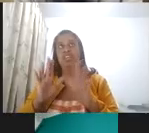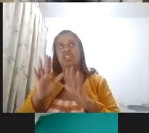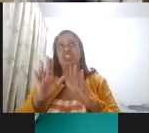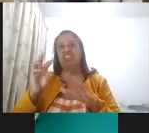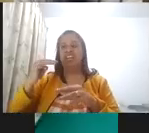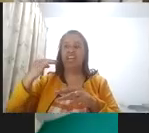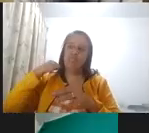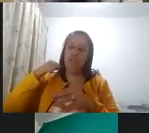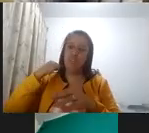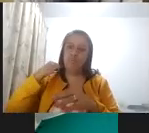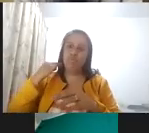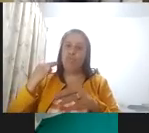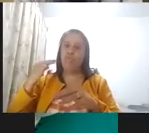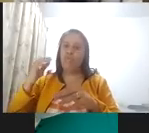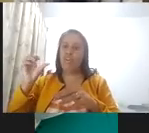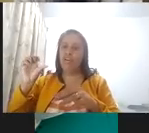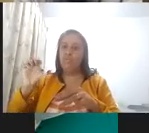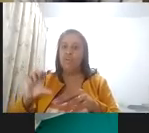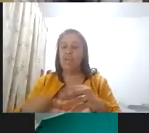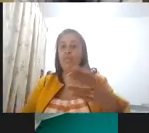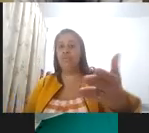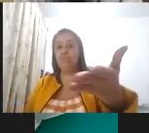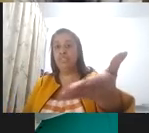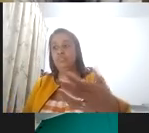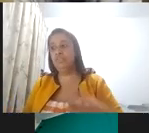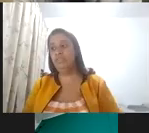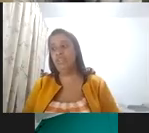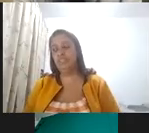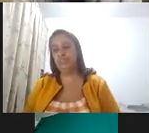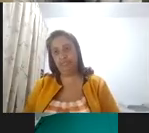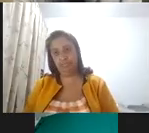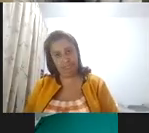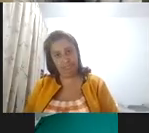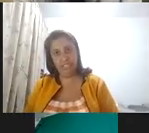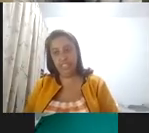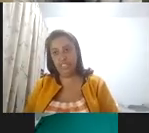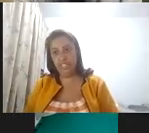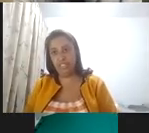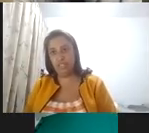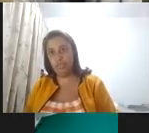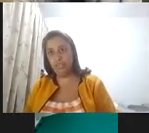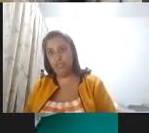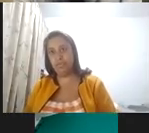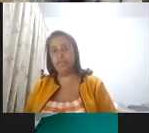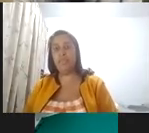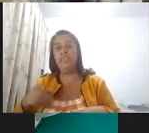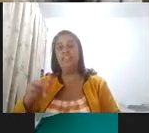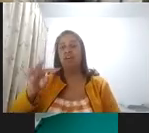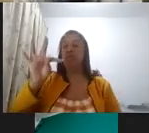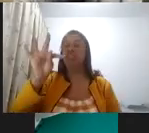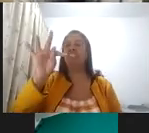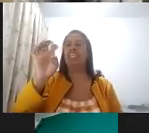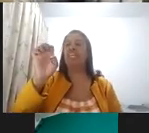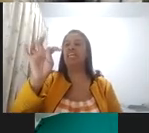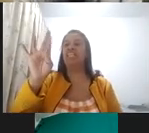que pode acontecer para a pessoa, no caso, uma perda dos movimentos, né? Uma tetraplegia, que a gente chama. Uma perda